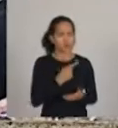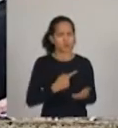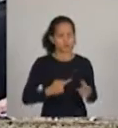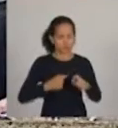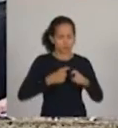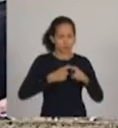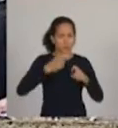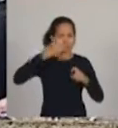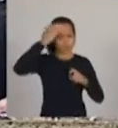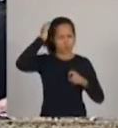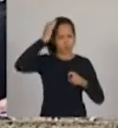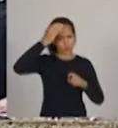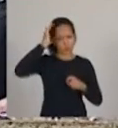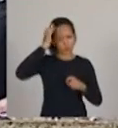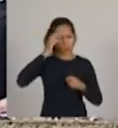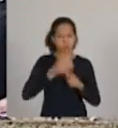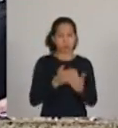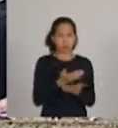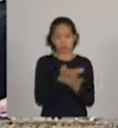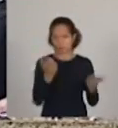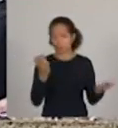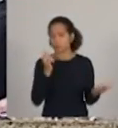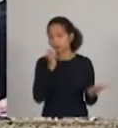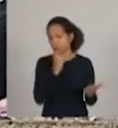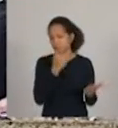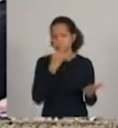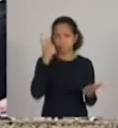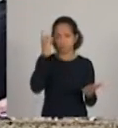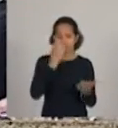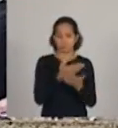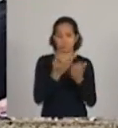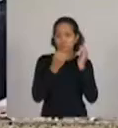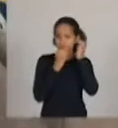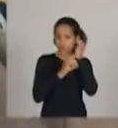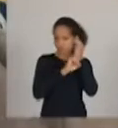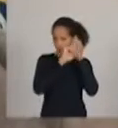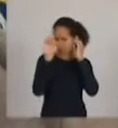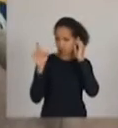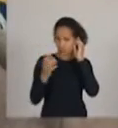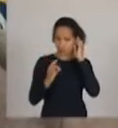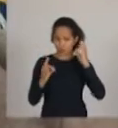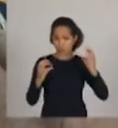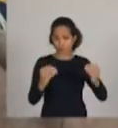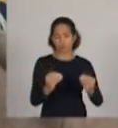doutor Hércules Silveira. Bom dia, senhores deputados, deputadas